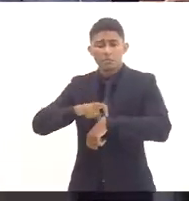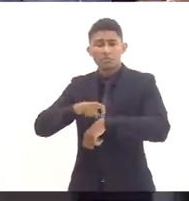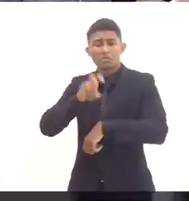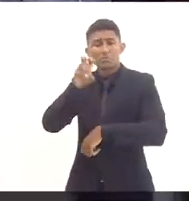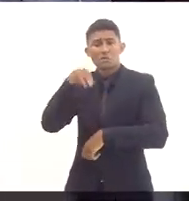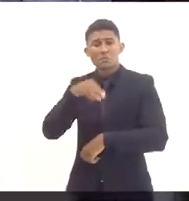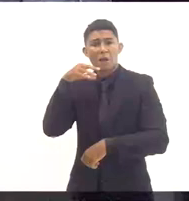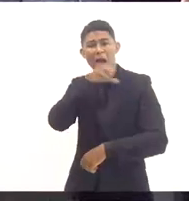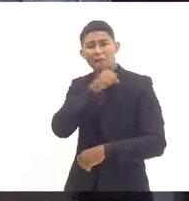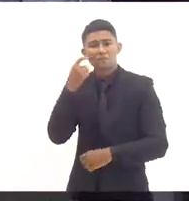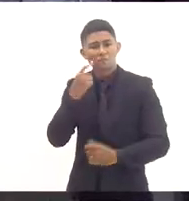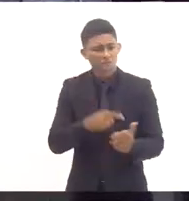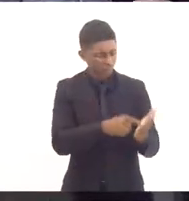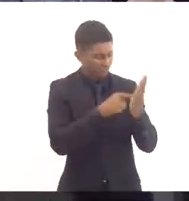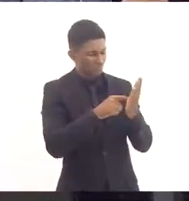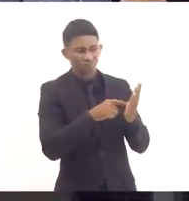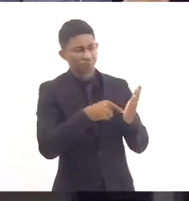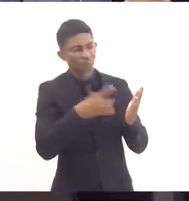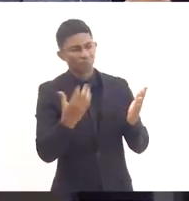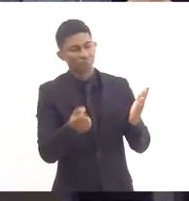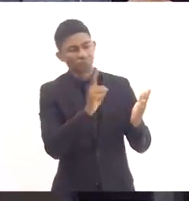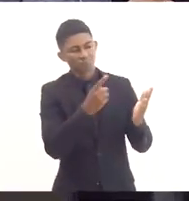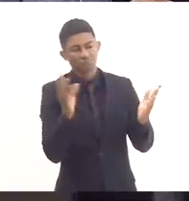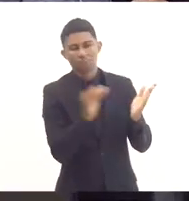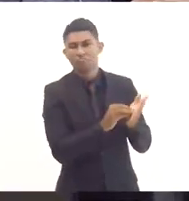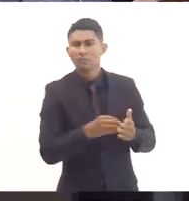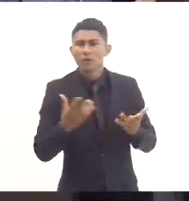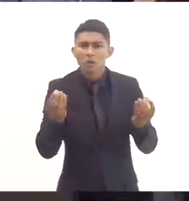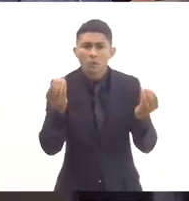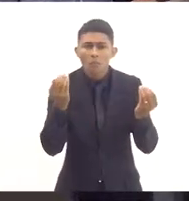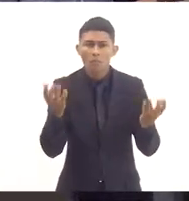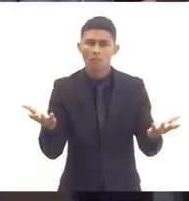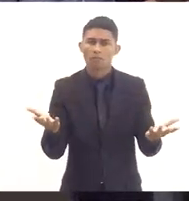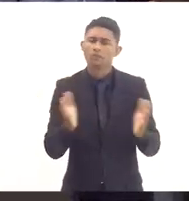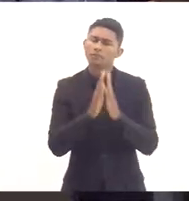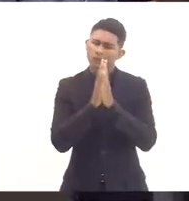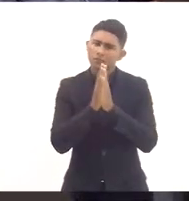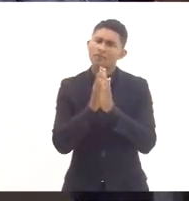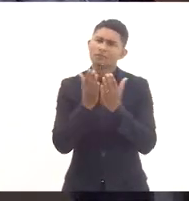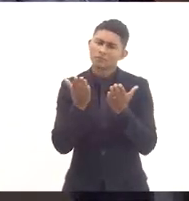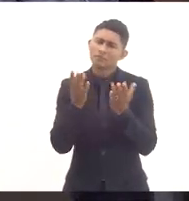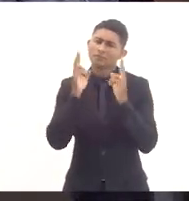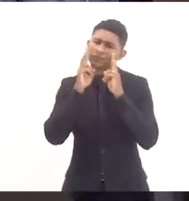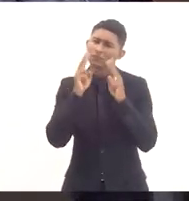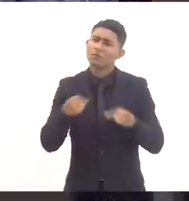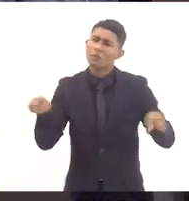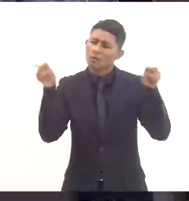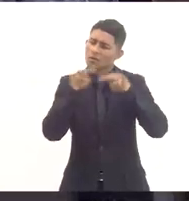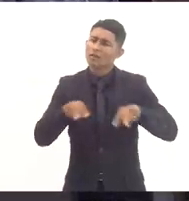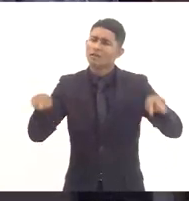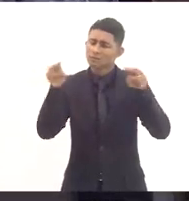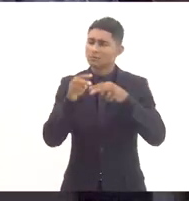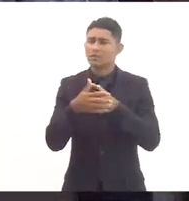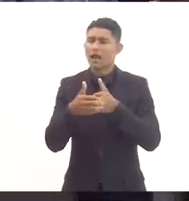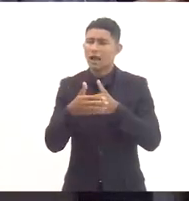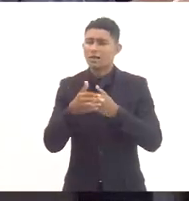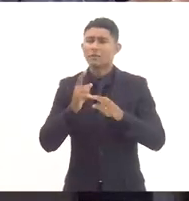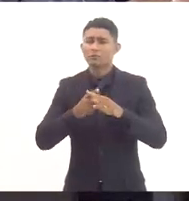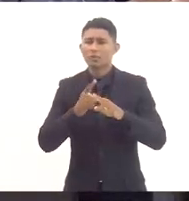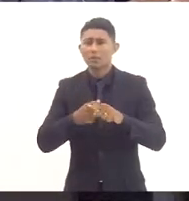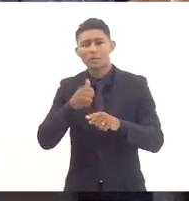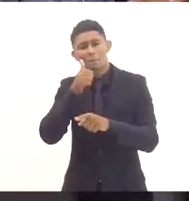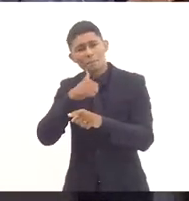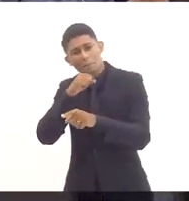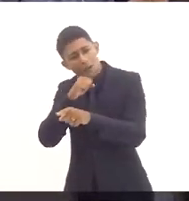que fecha o áudio e assim eu queria que visse muito carinho essa questão porque as mães